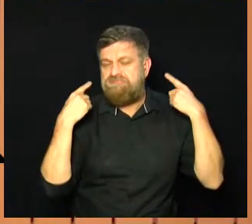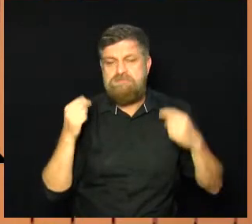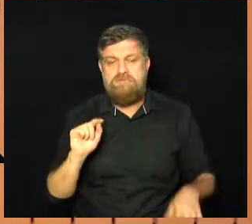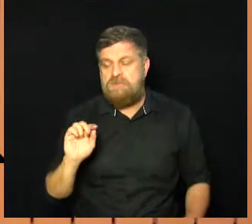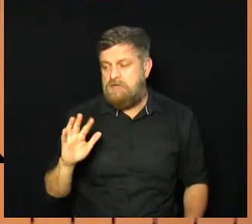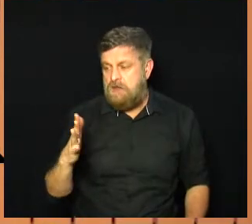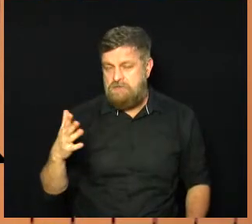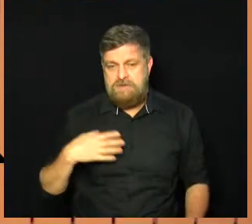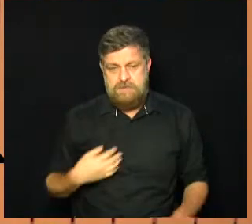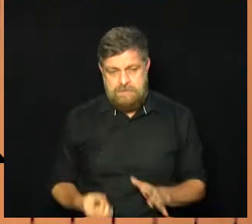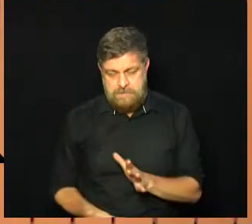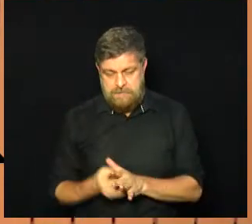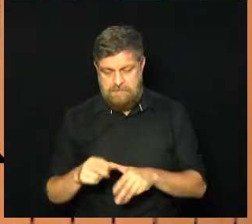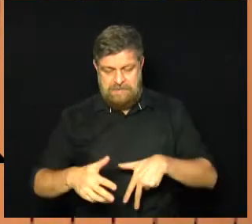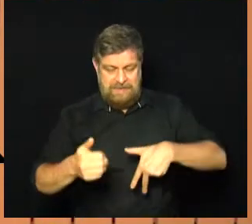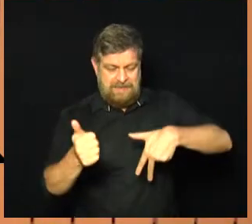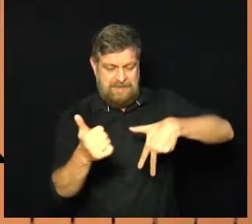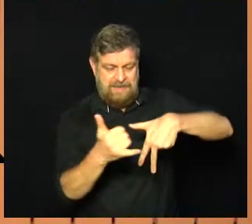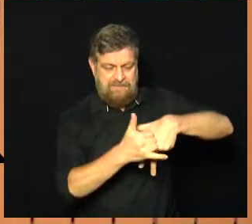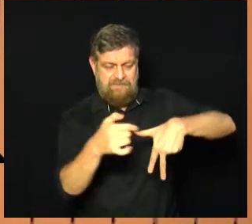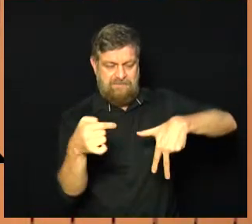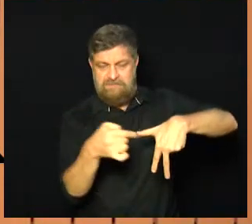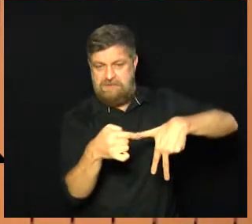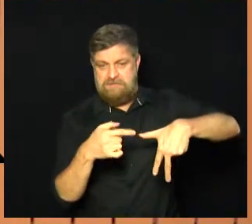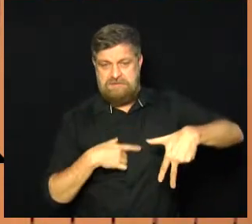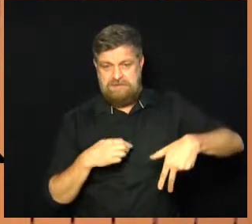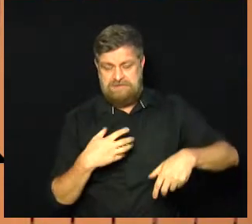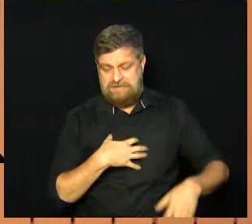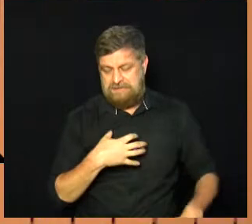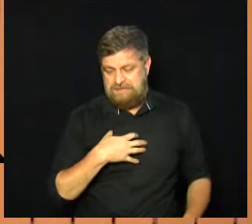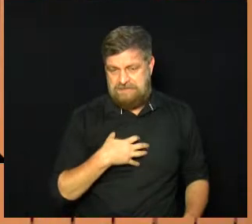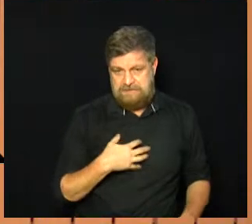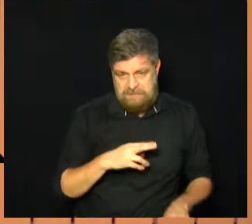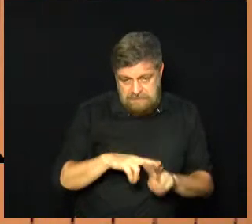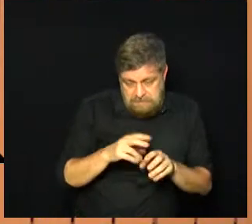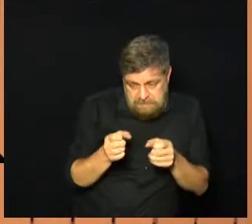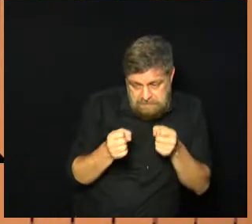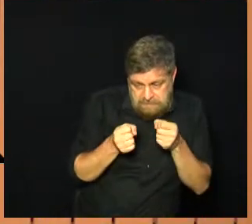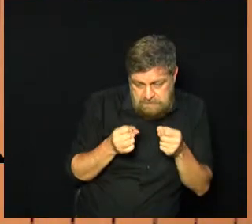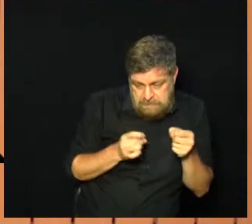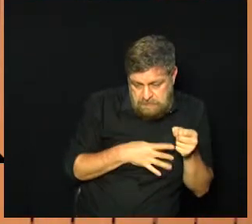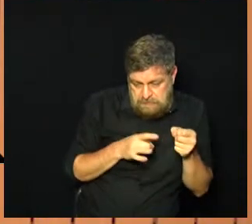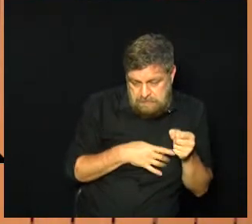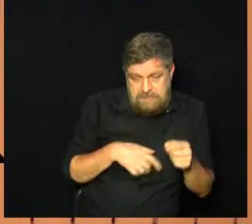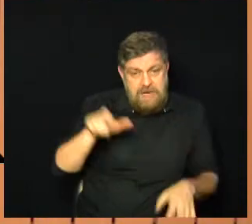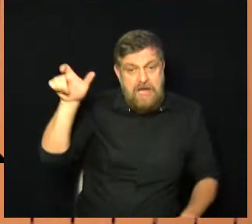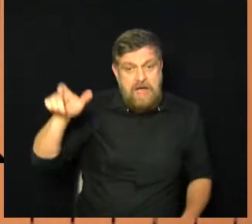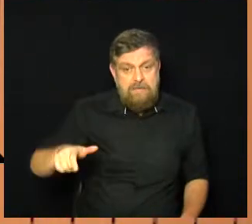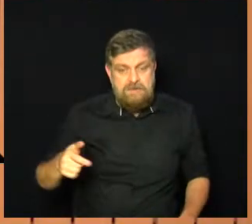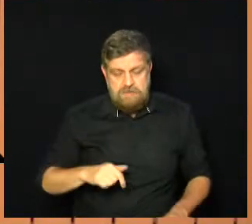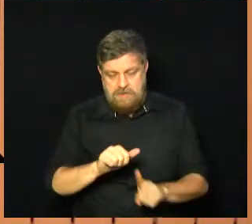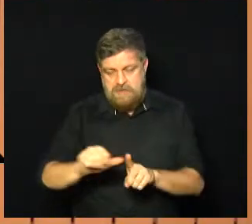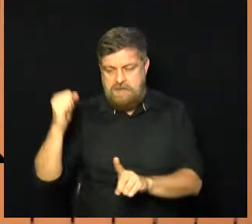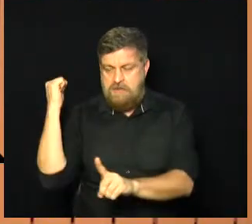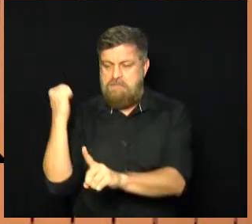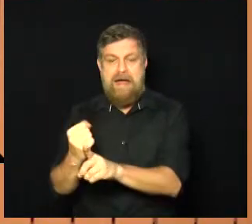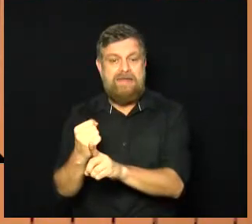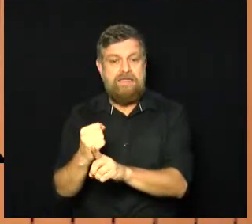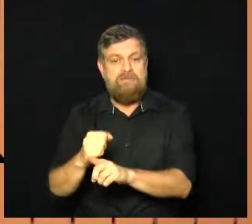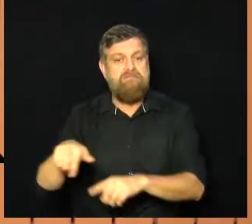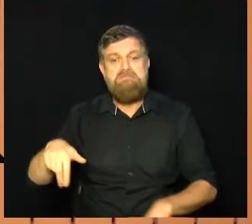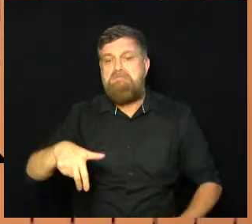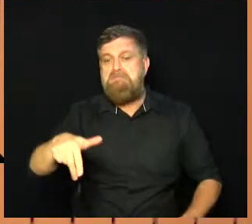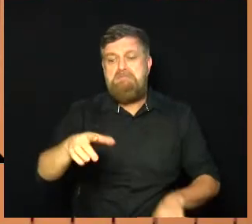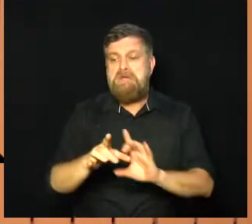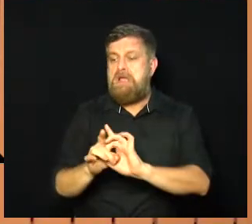muitas das vítimas se sintam presas e enclausuradas enquanto seus agressores ou até mesmo assassinos ficam soltos.